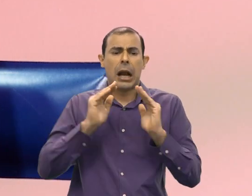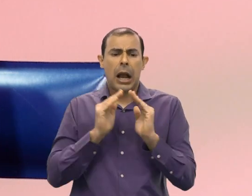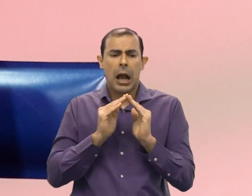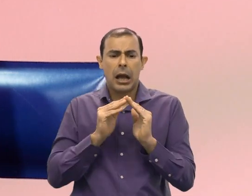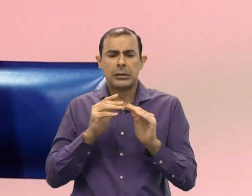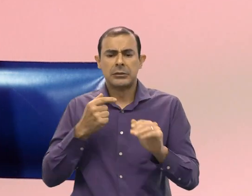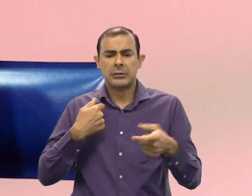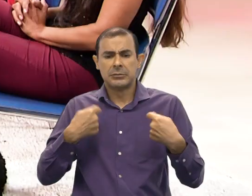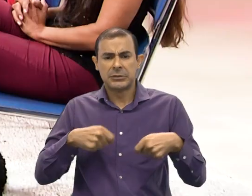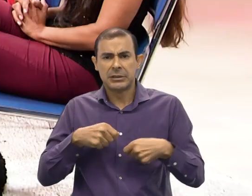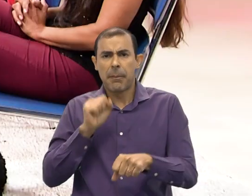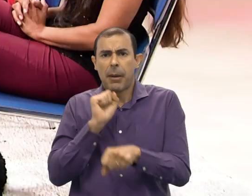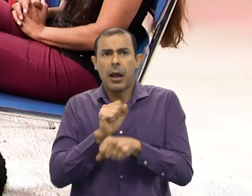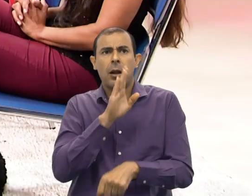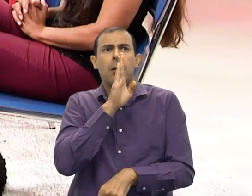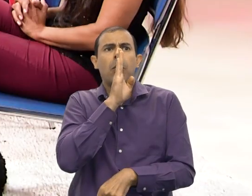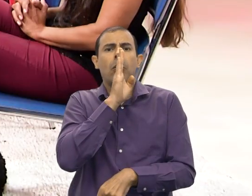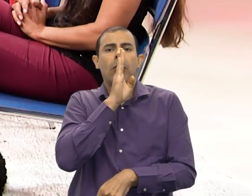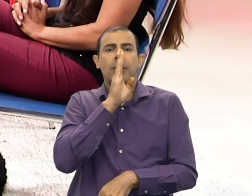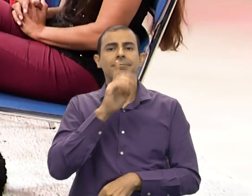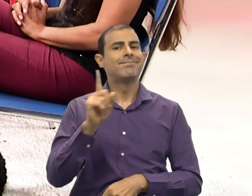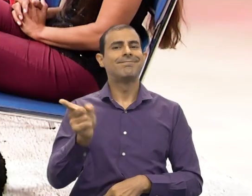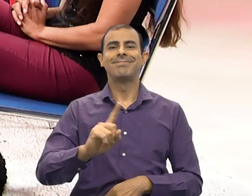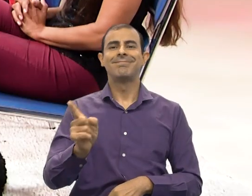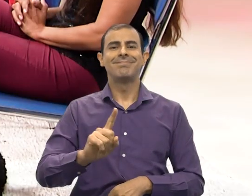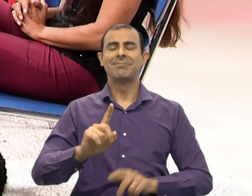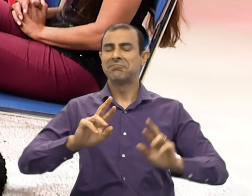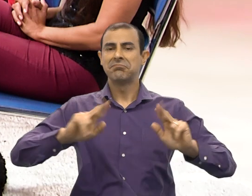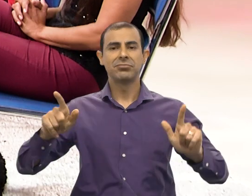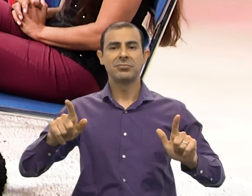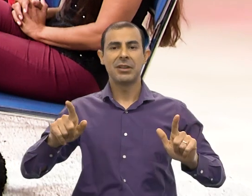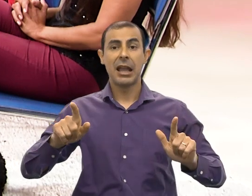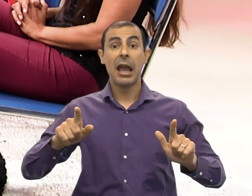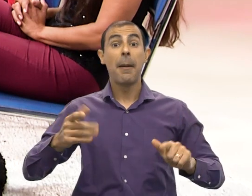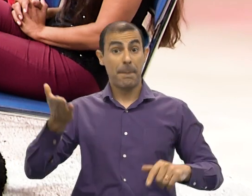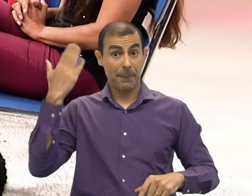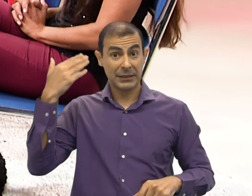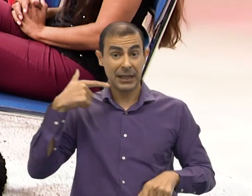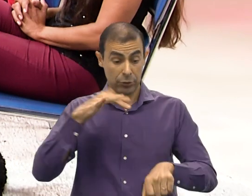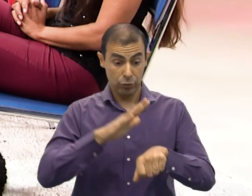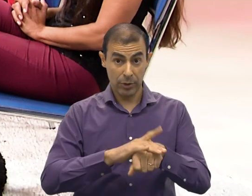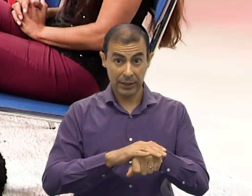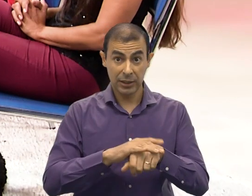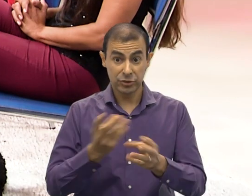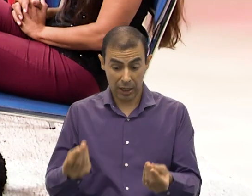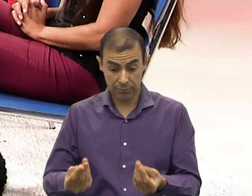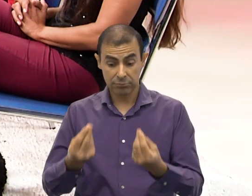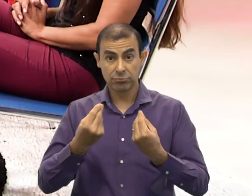fazer muita coisa. Ao contrário, depois do meu transplante, após o meu transplante,